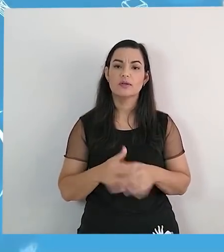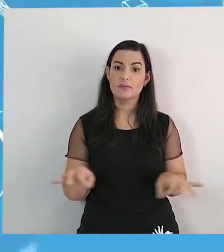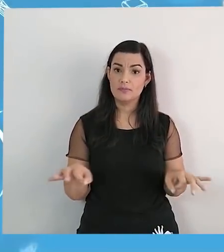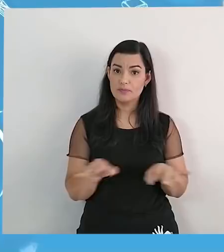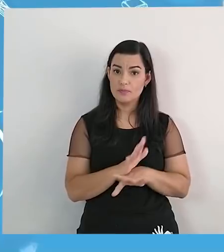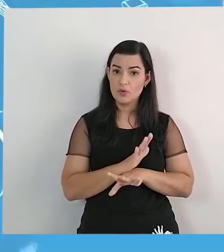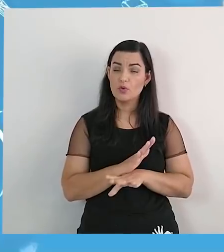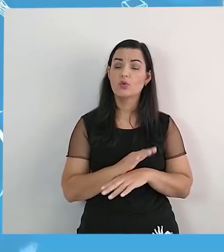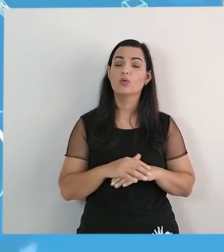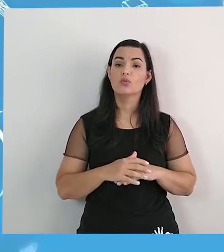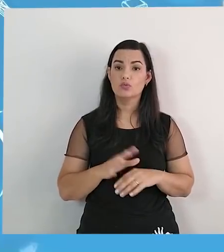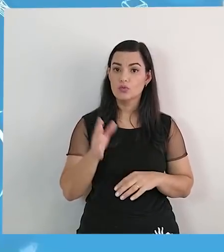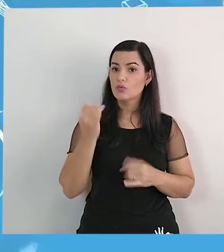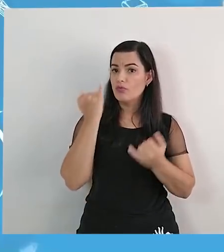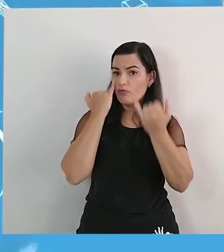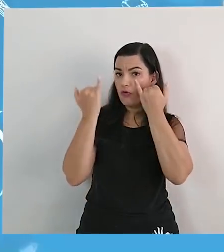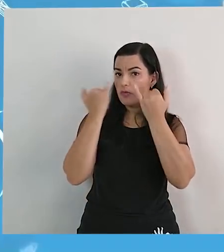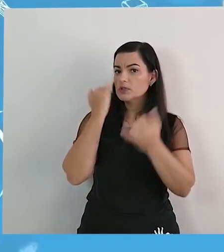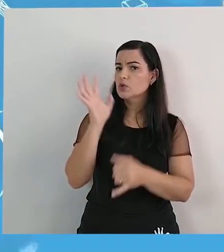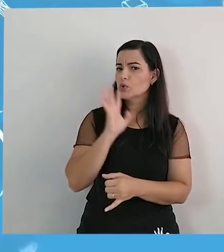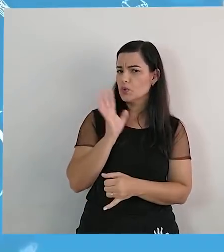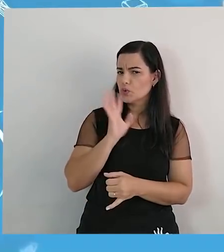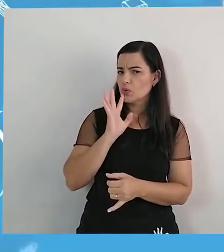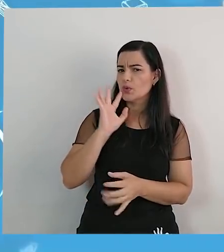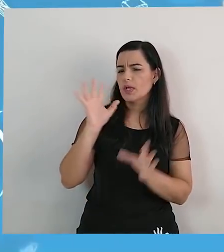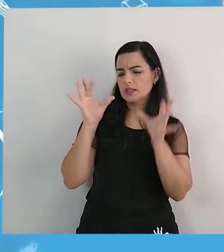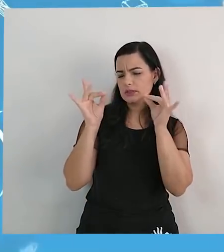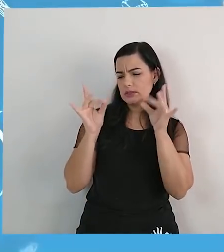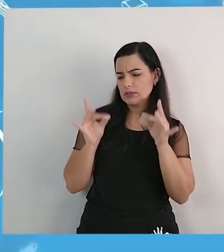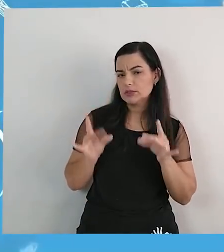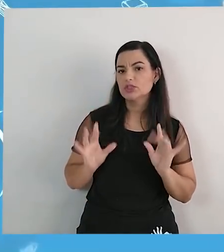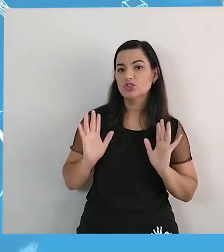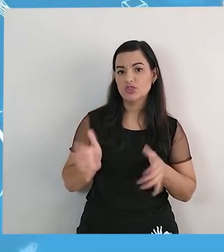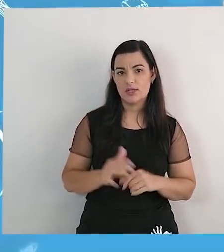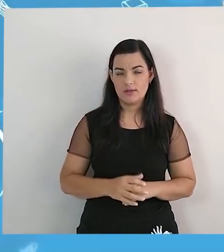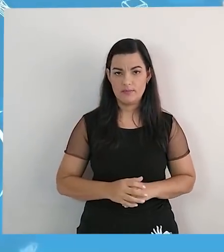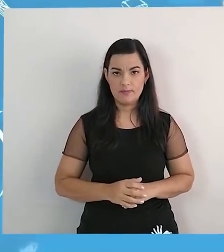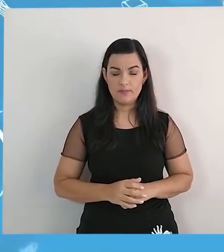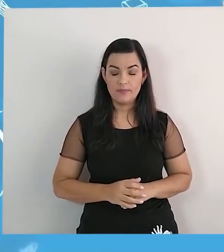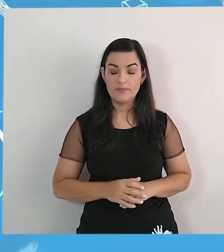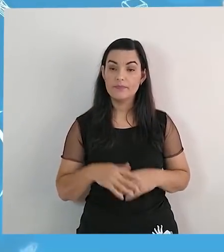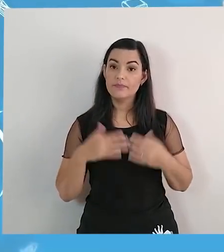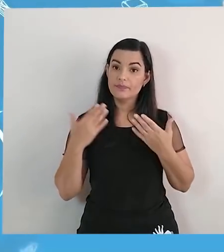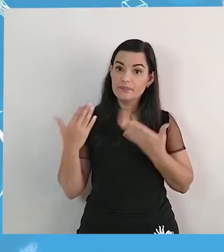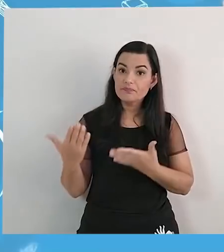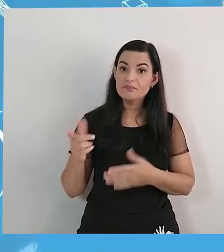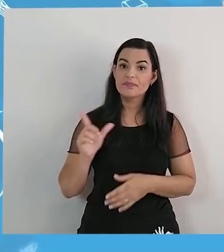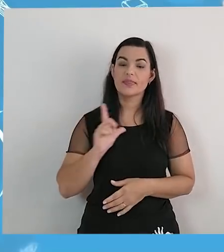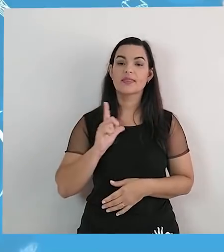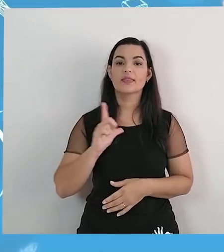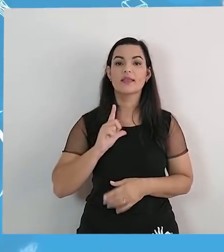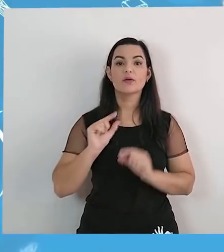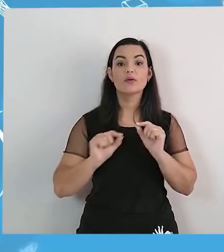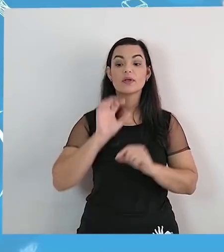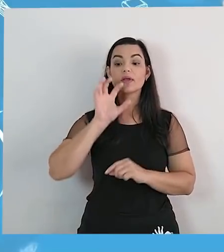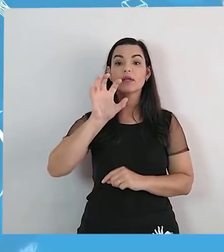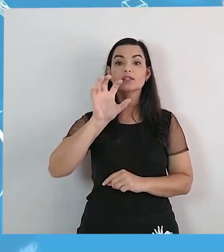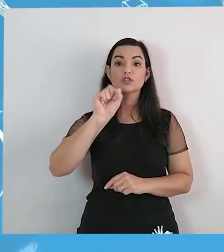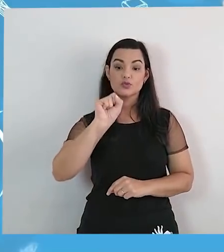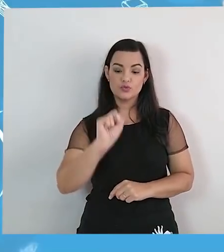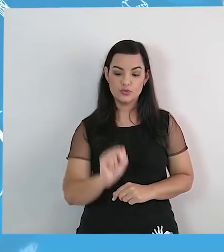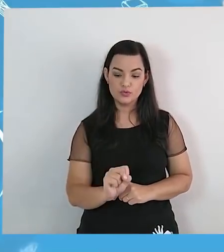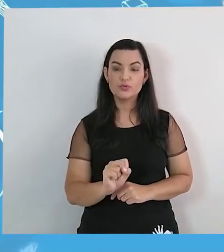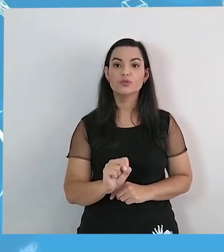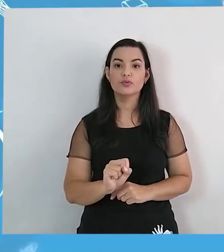que nós sabemos as informações detalhadas. Então, olha só, aqui nós temos região